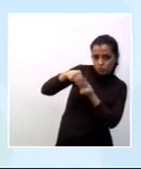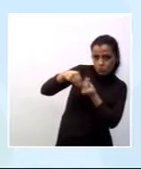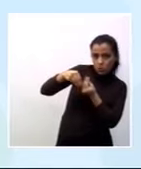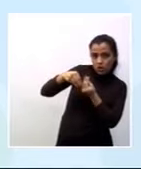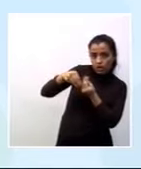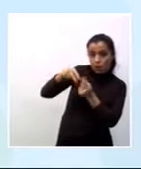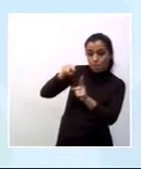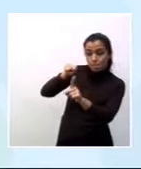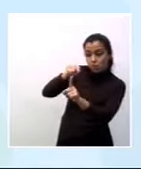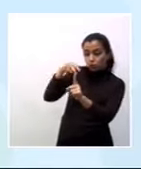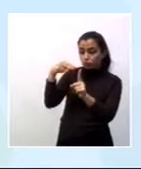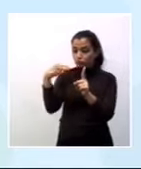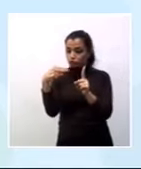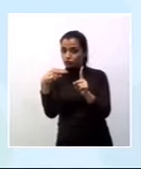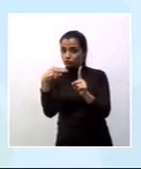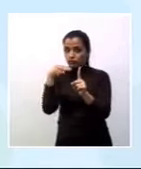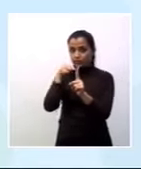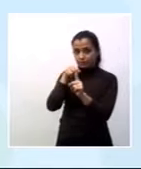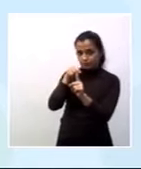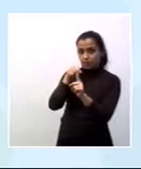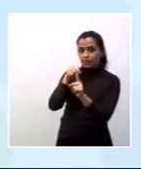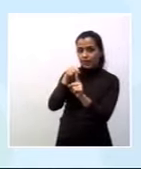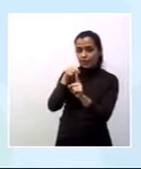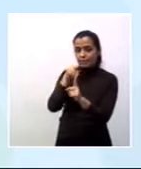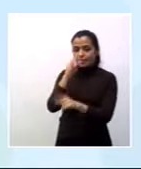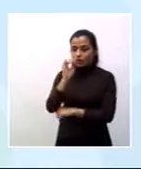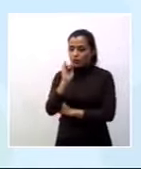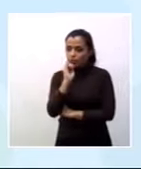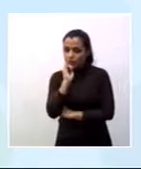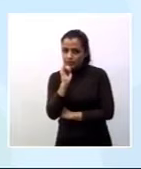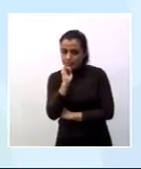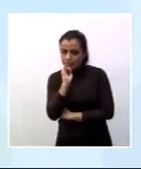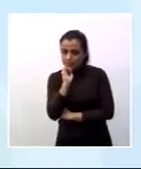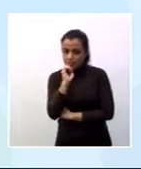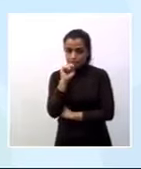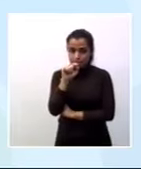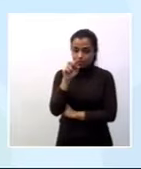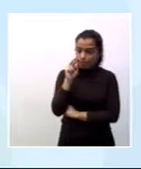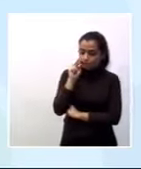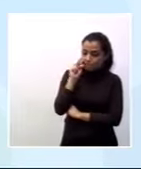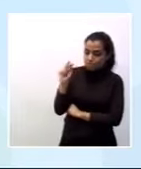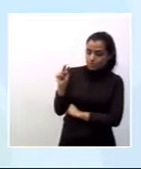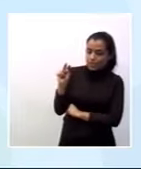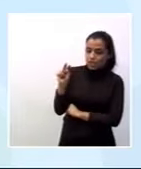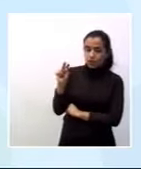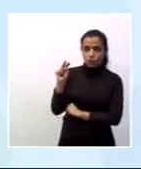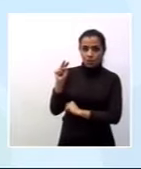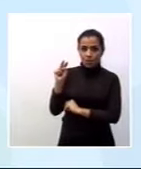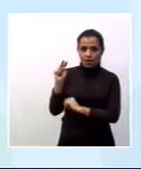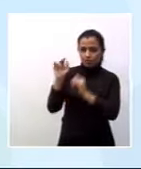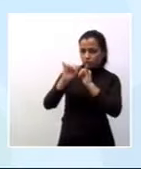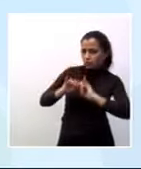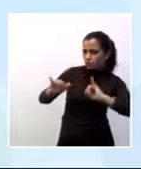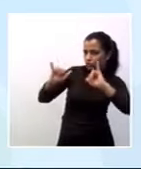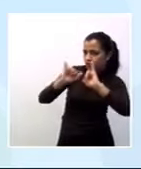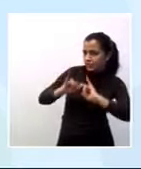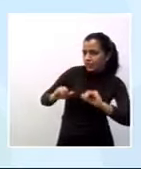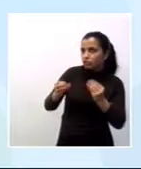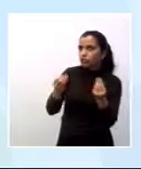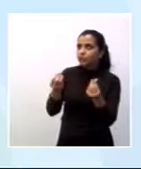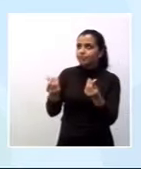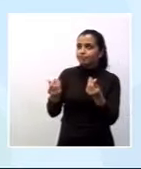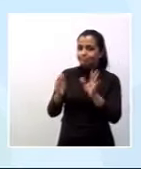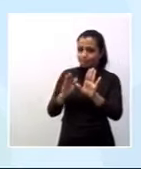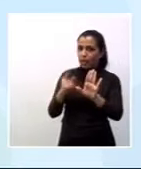vista então por exemplo quando a gente vê uma notícia de a